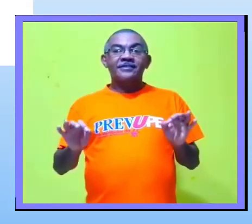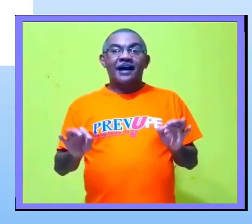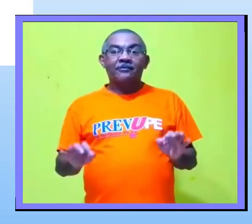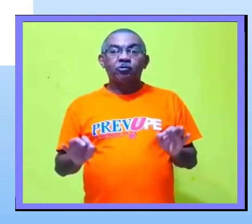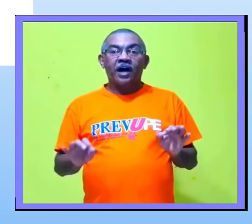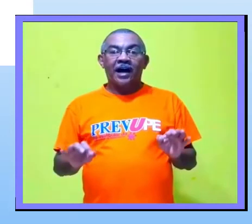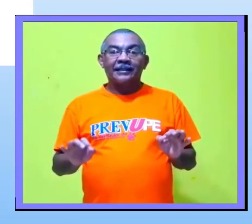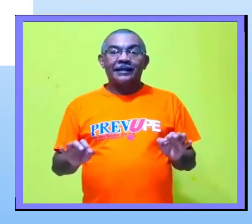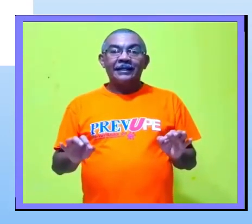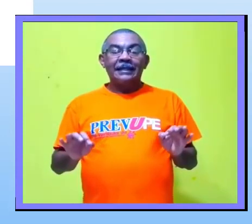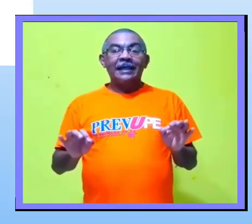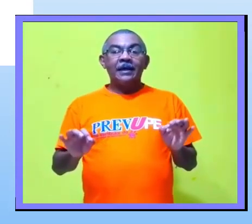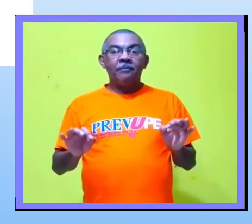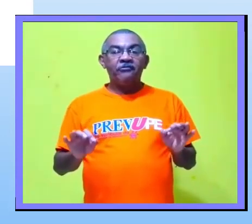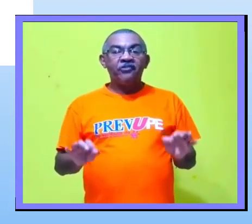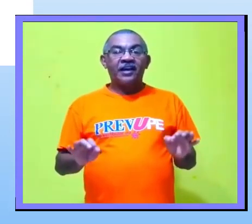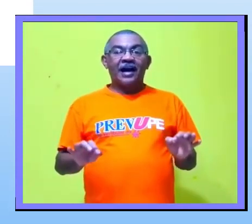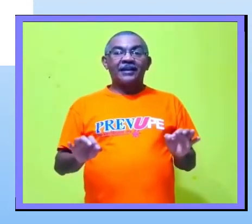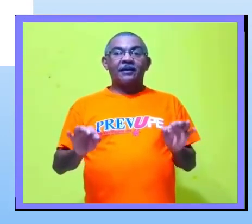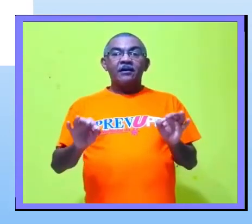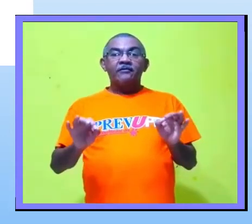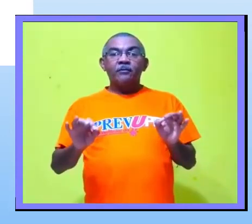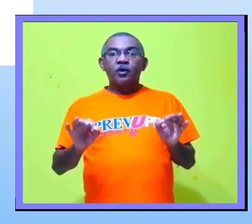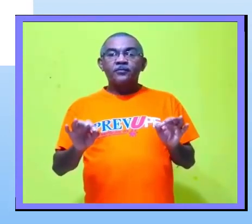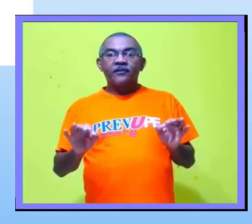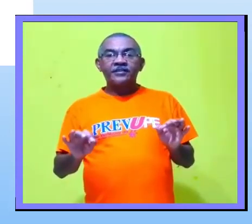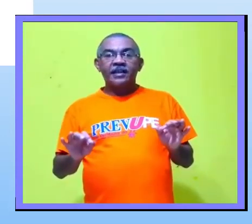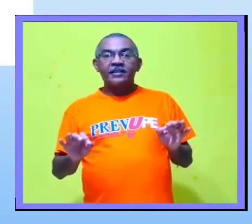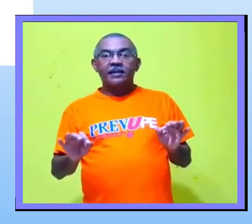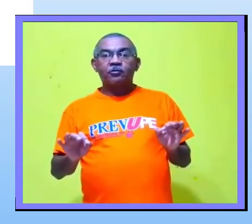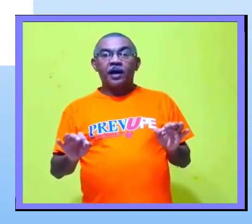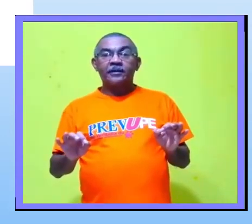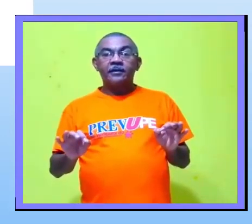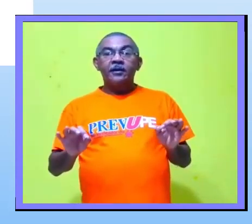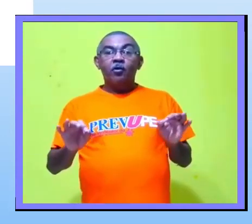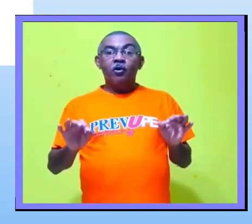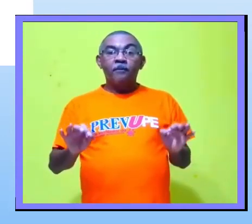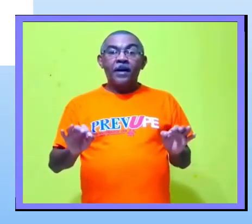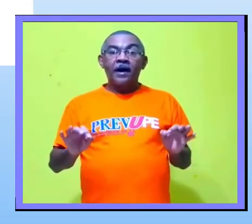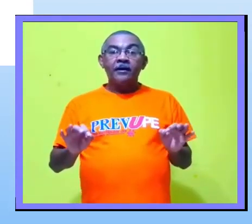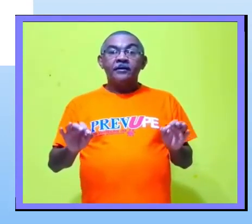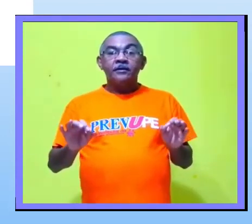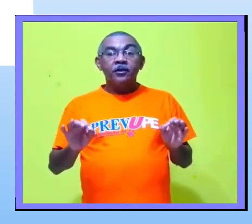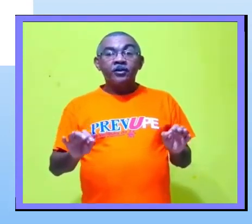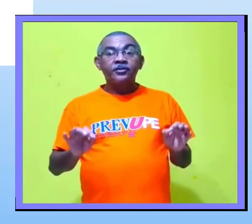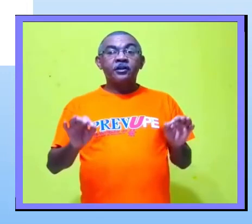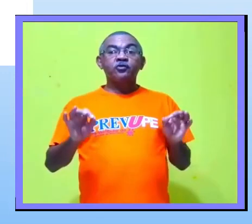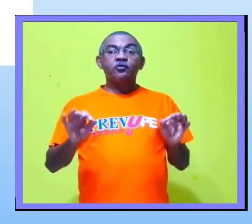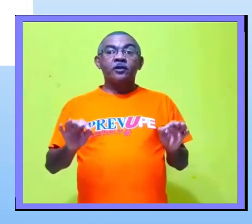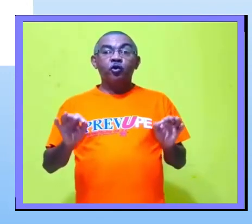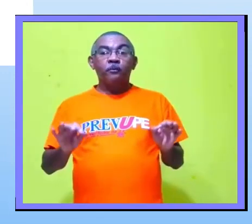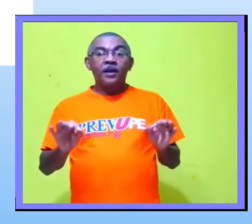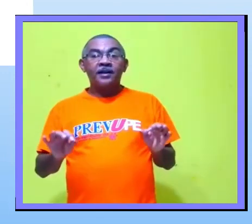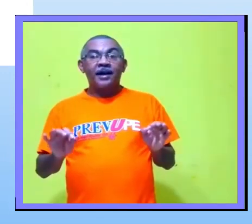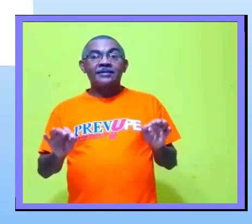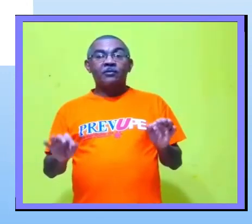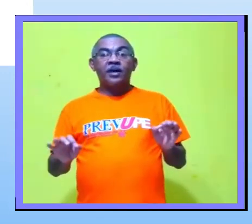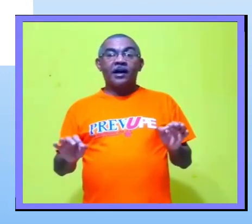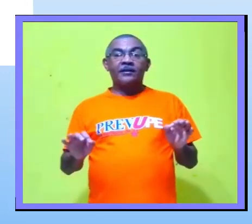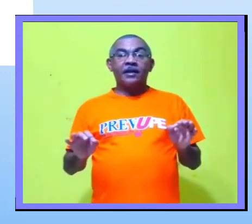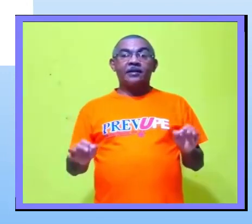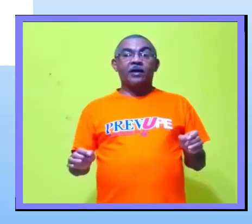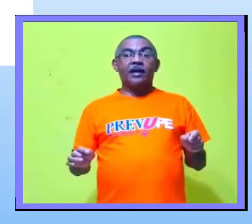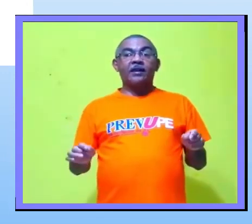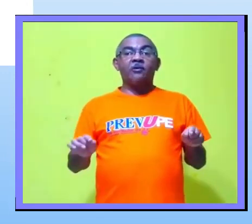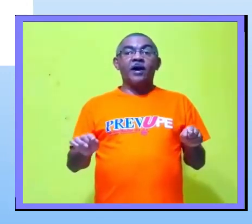carbônica saturada e ramificada. Vamos observar se ela é saturada. Opa! Nós temos uma dupla ligação